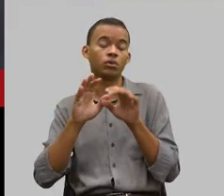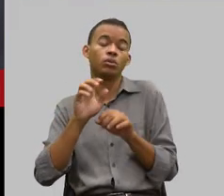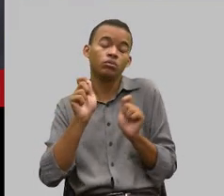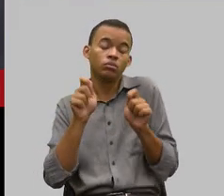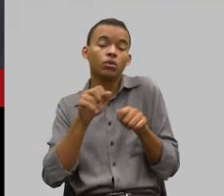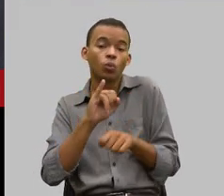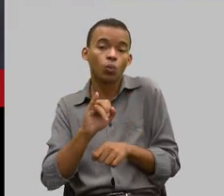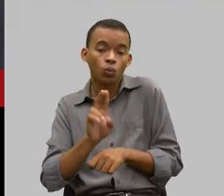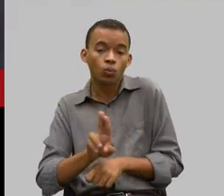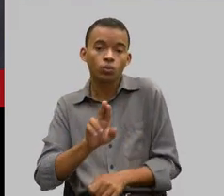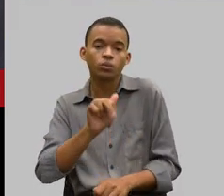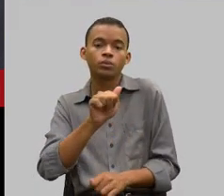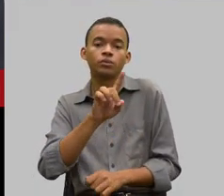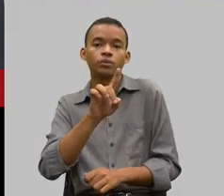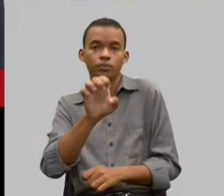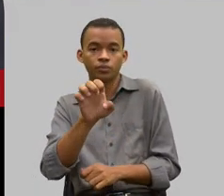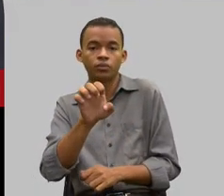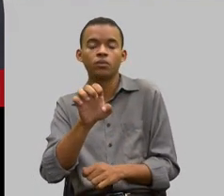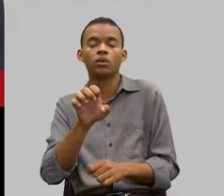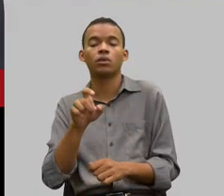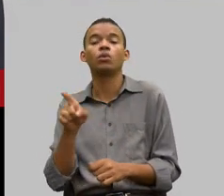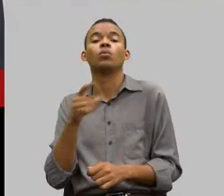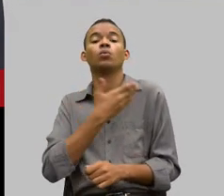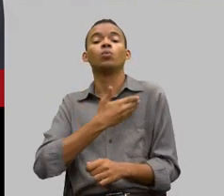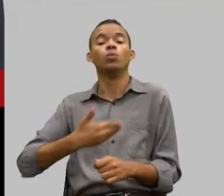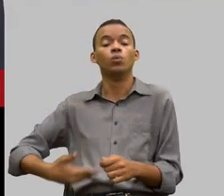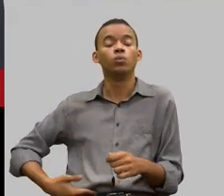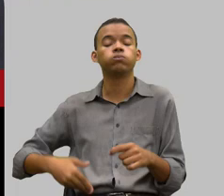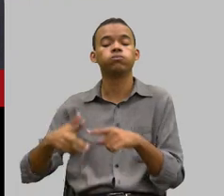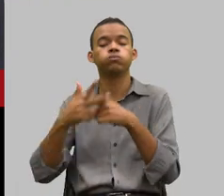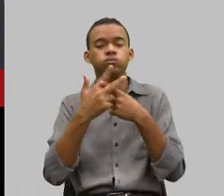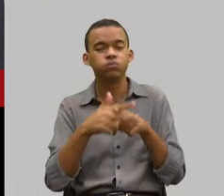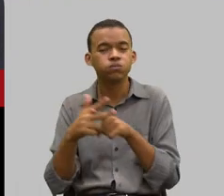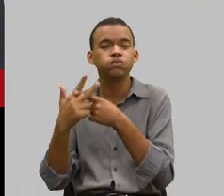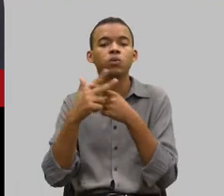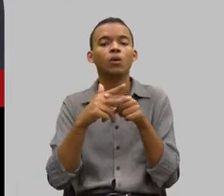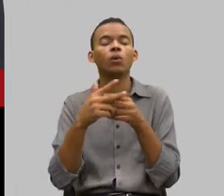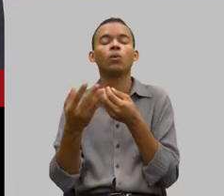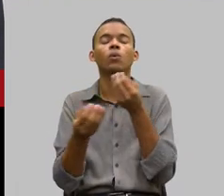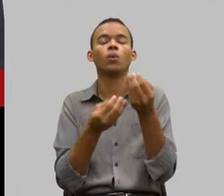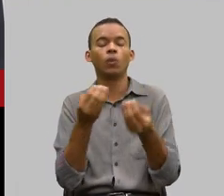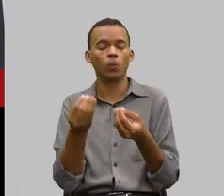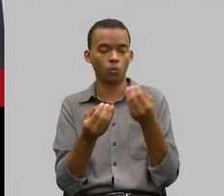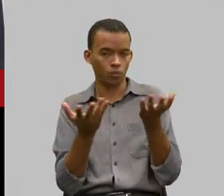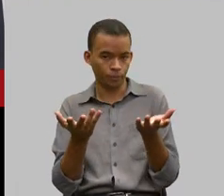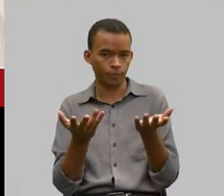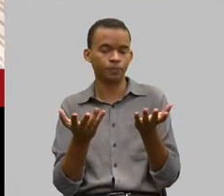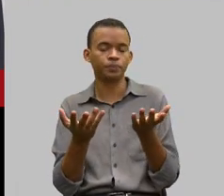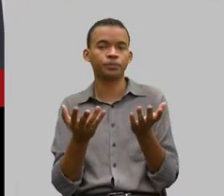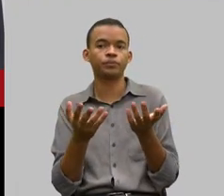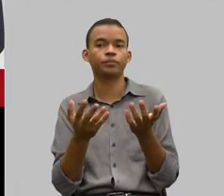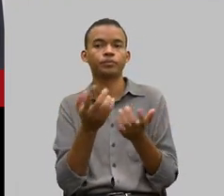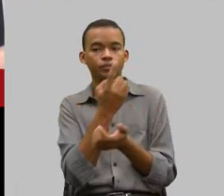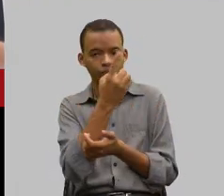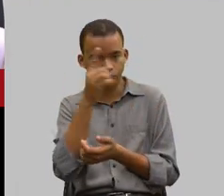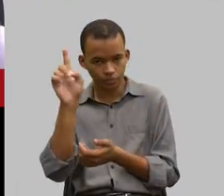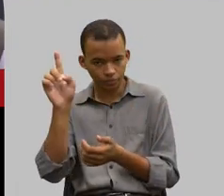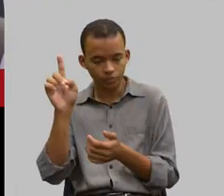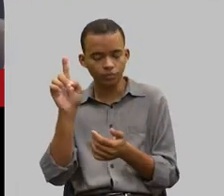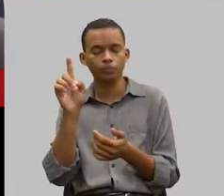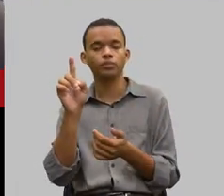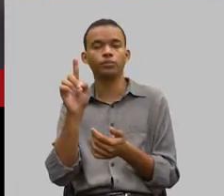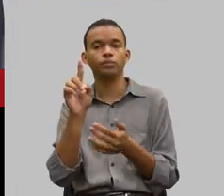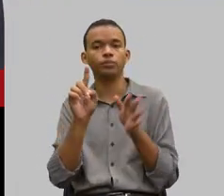que o governo tem feito para regulamentar este assunto eh e por fim secretário nós